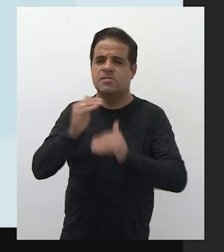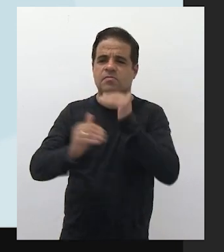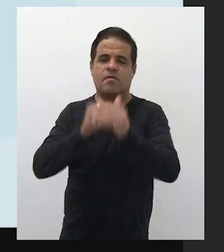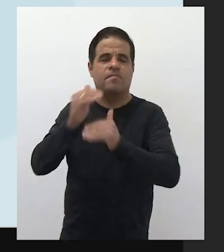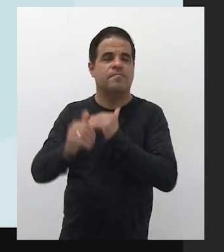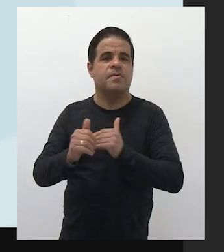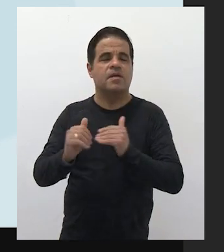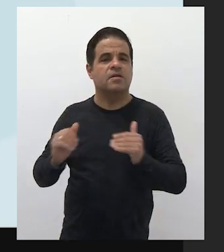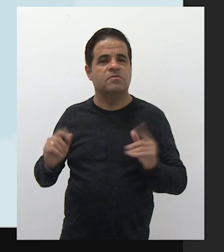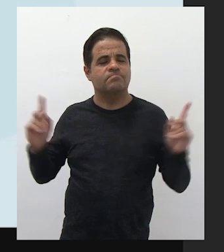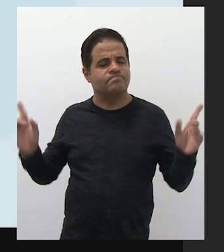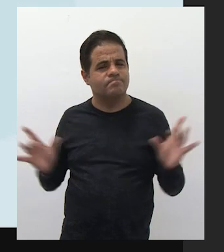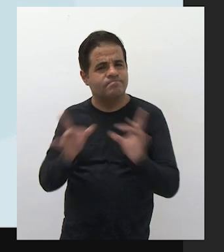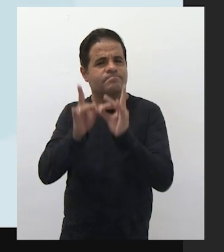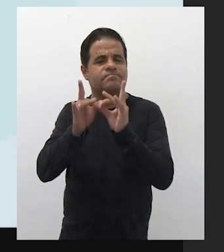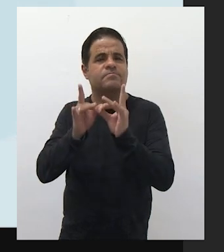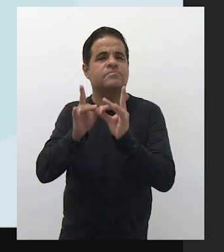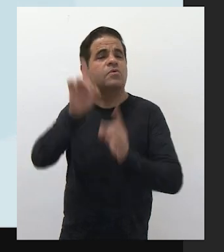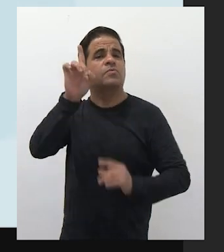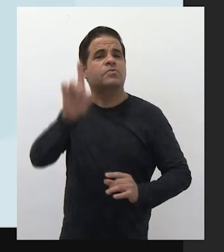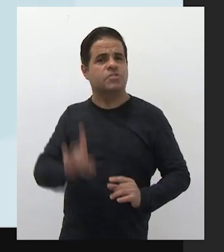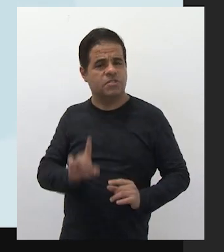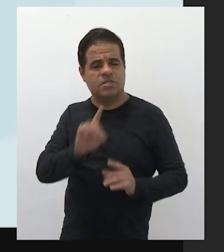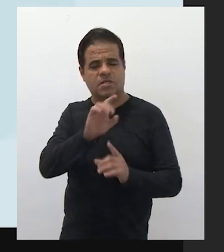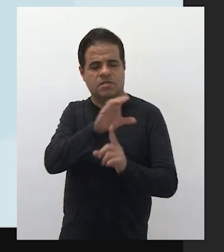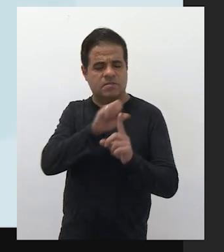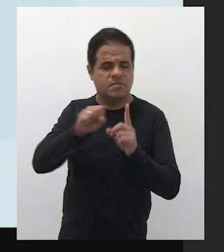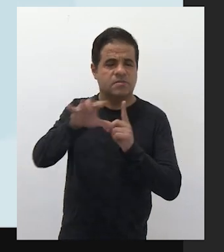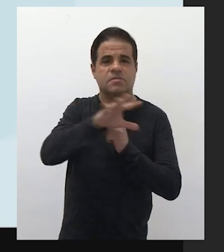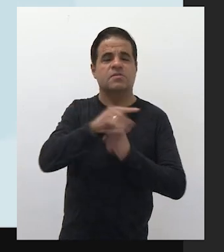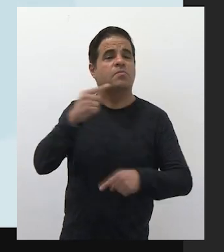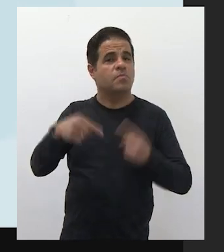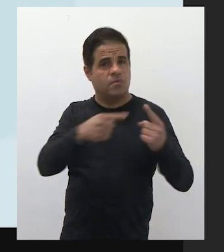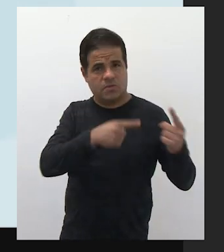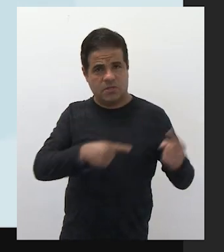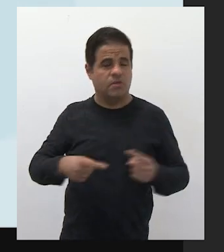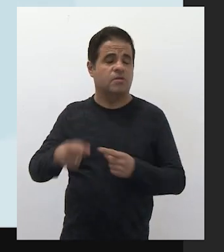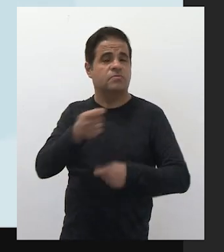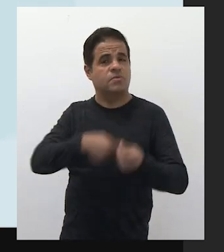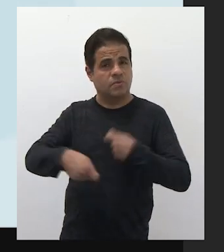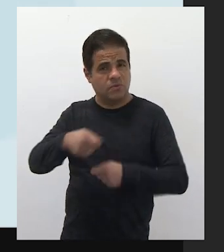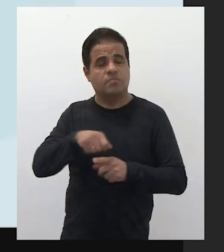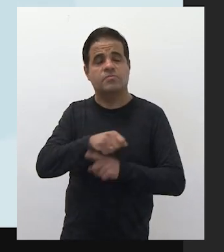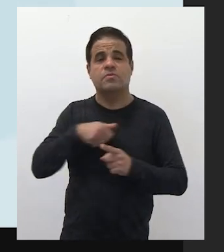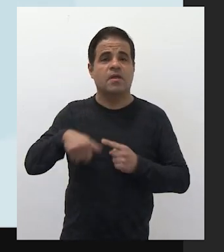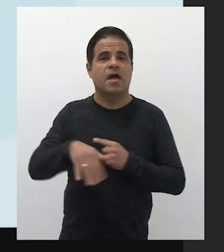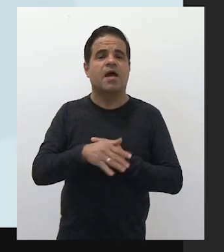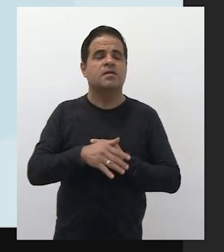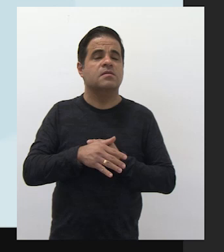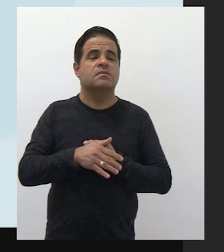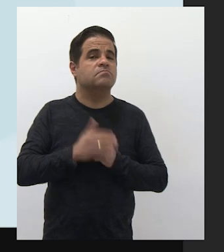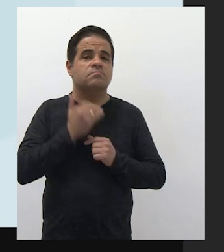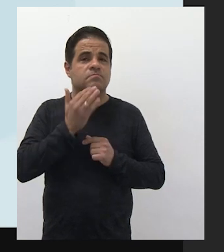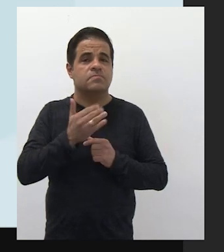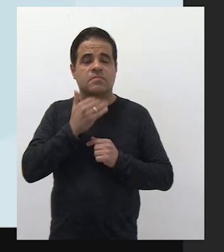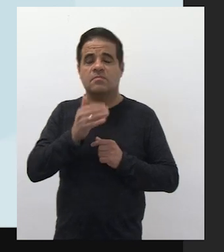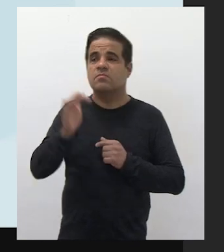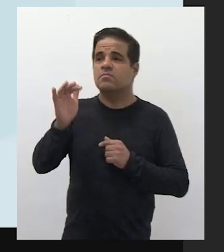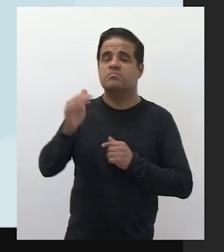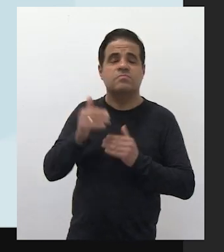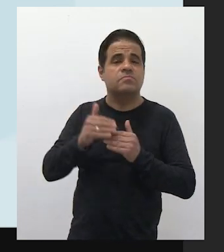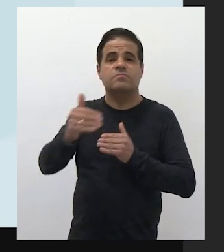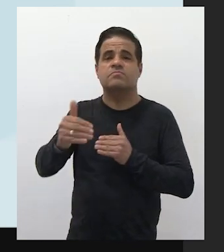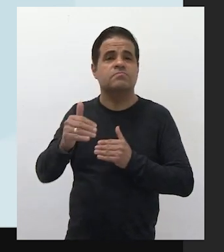esse casamento entre os direitos civis e políticos, direitos econômicos, sociais e culturais, como uma